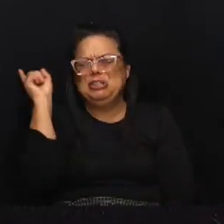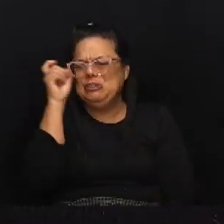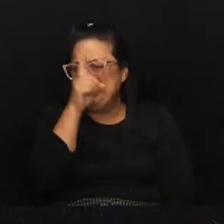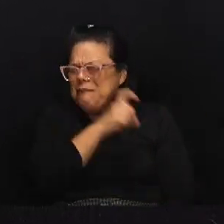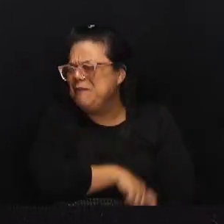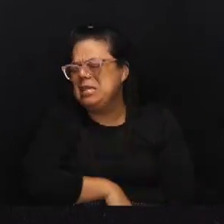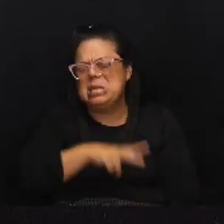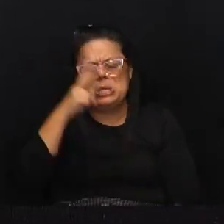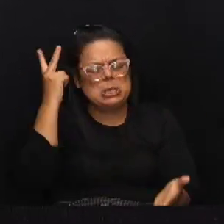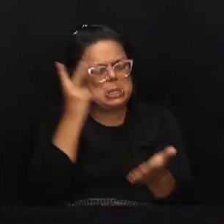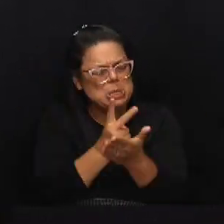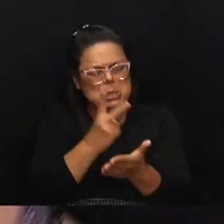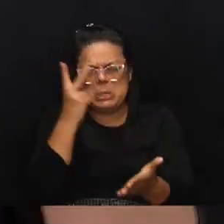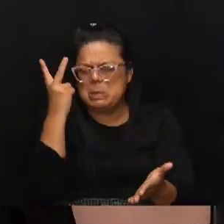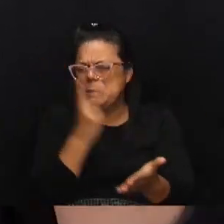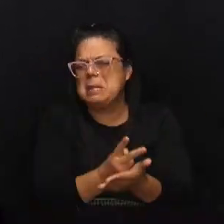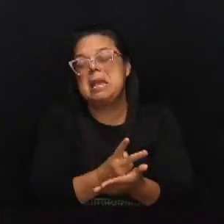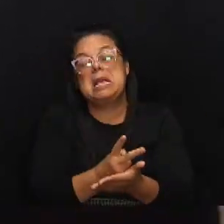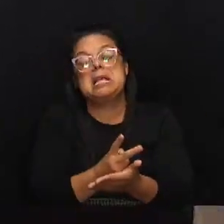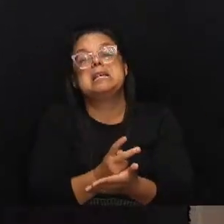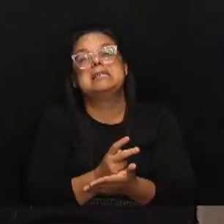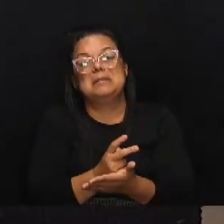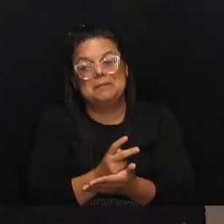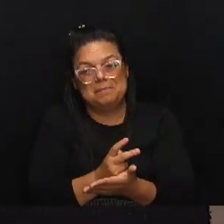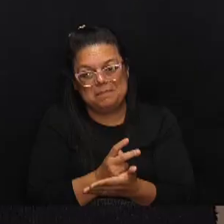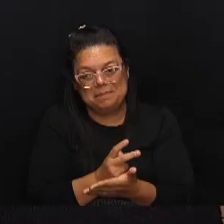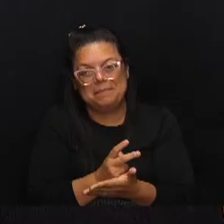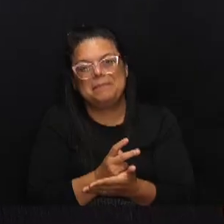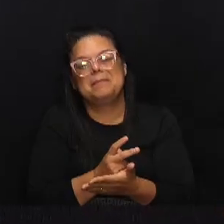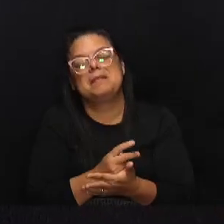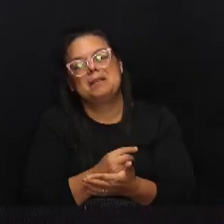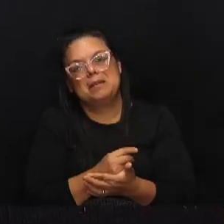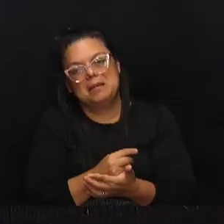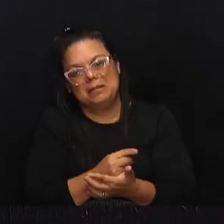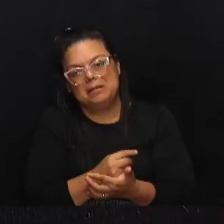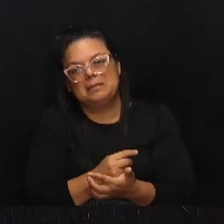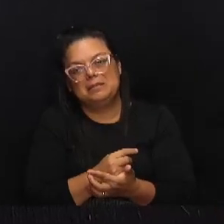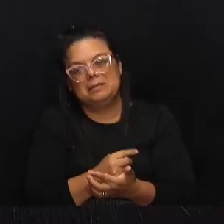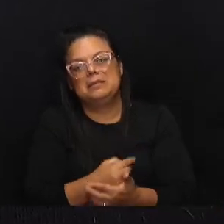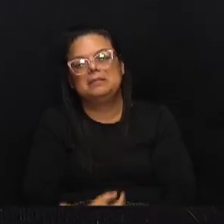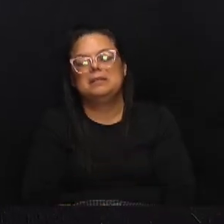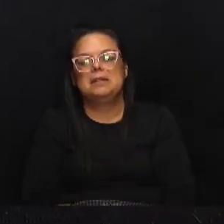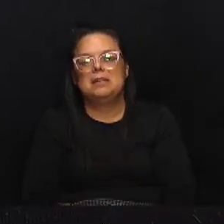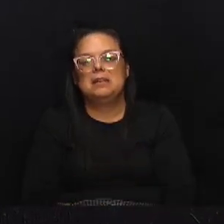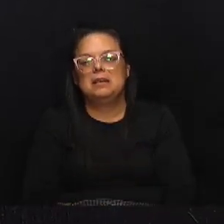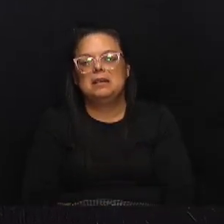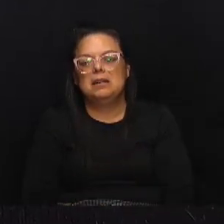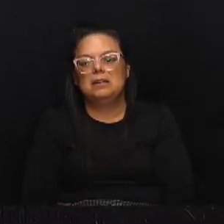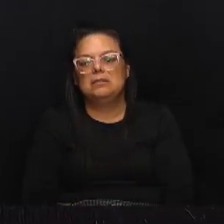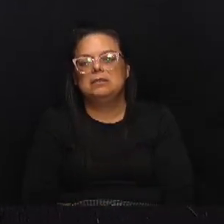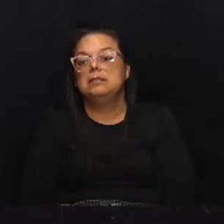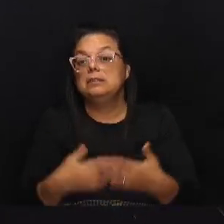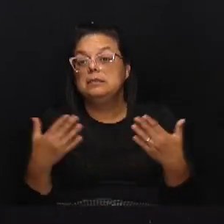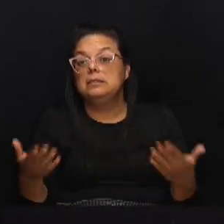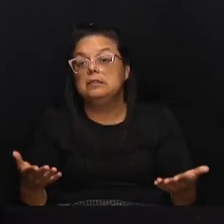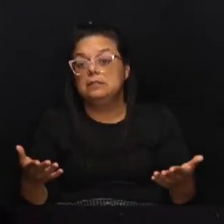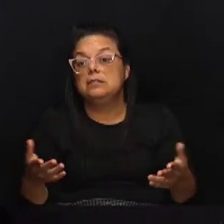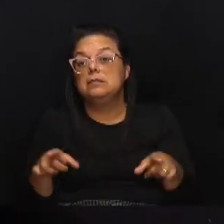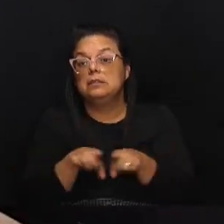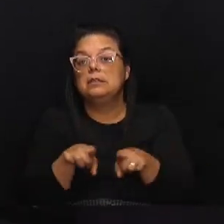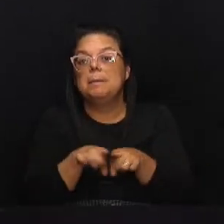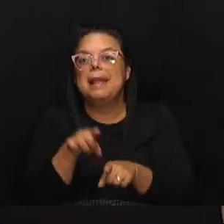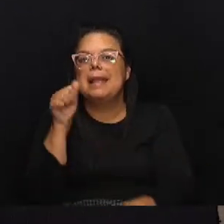assim muito persistente, embora já tivesse atravessado o feudalismo, no qual a mulher